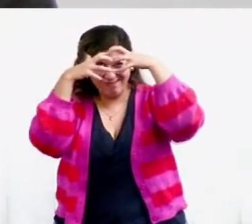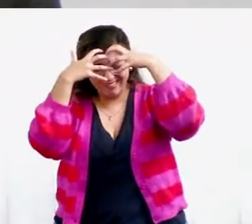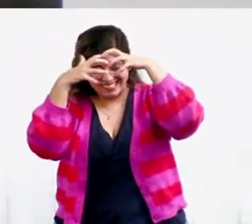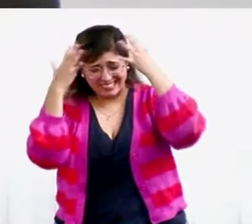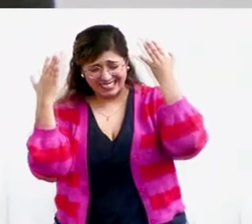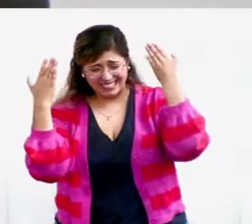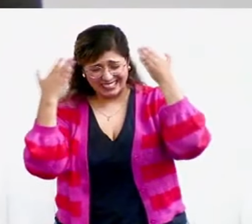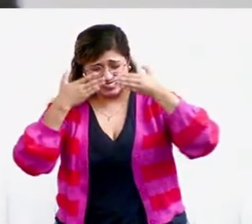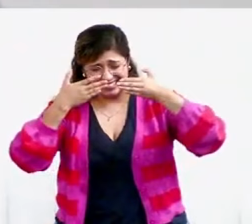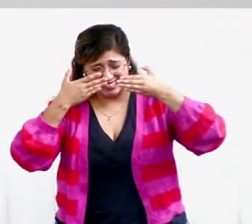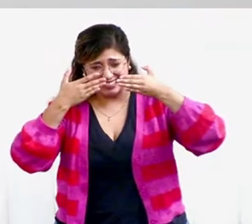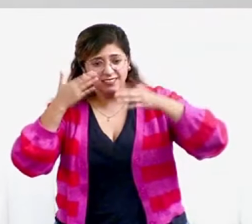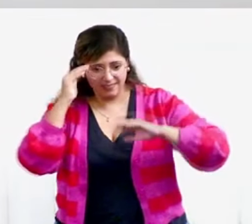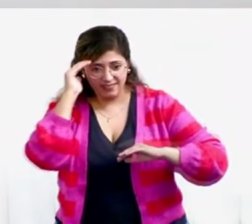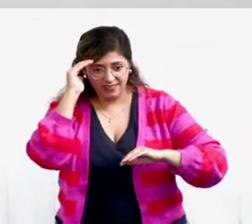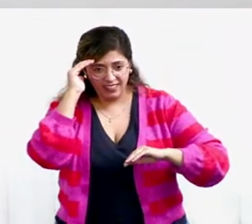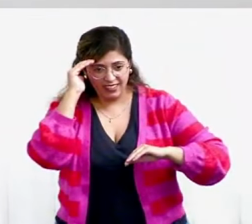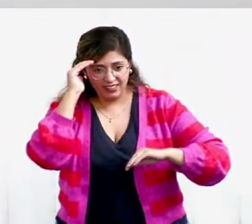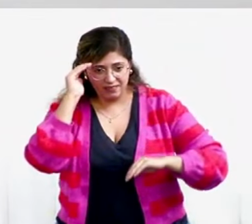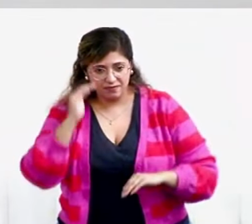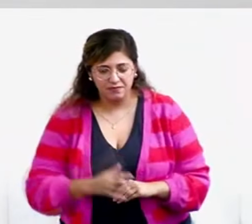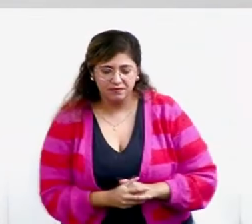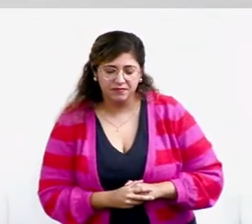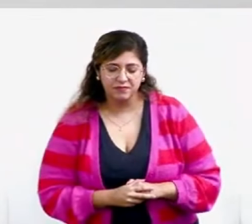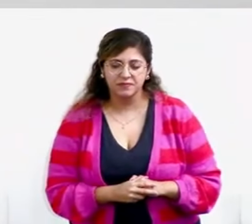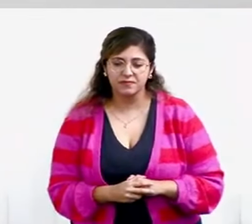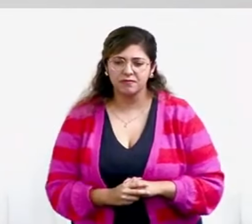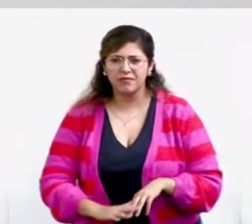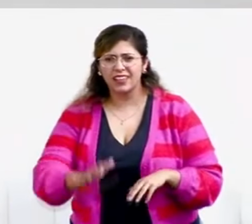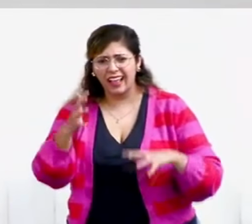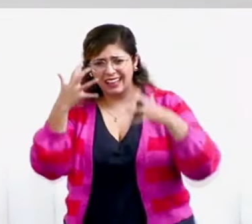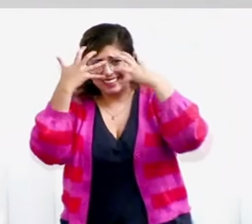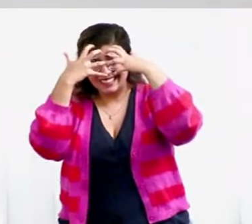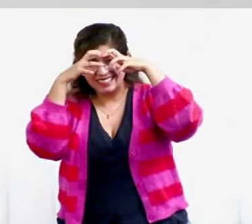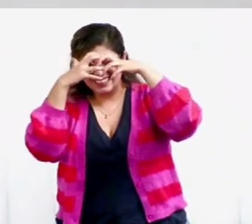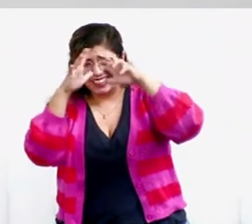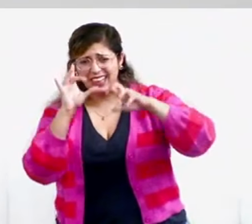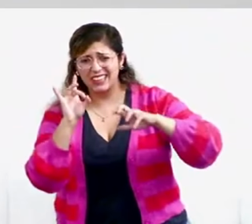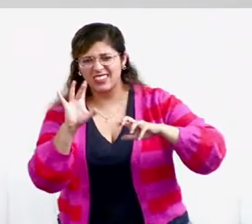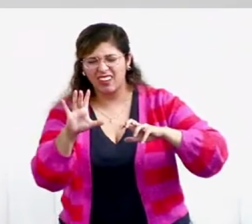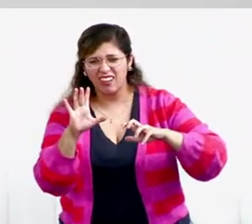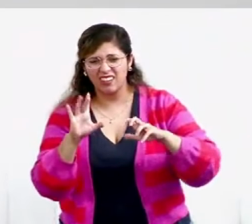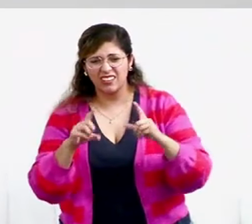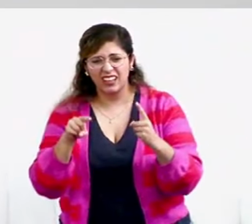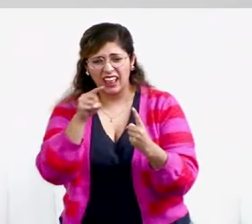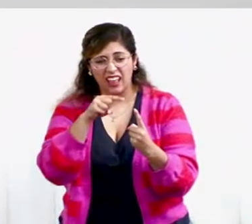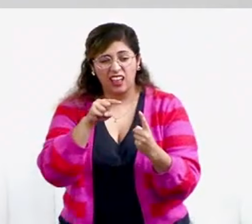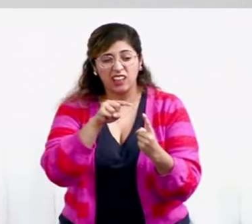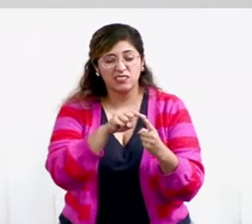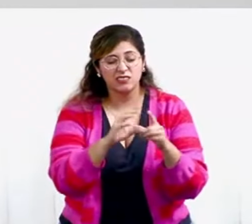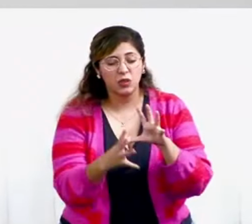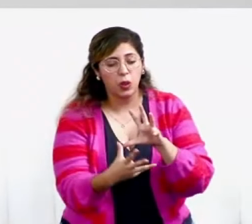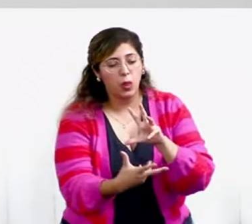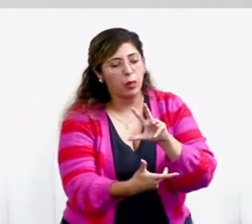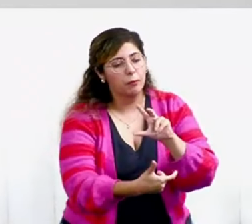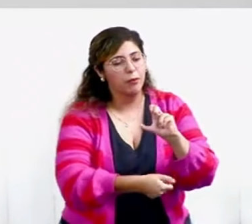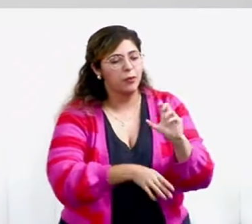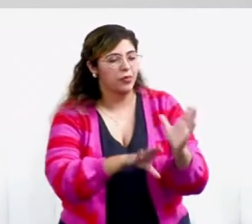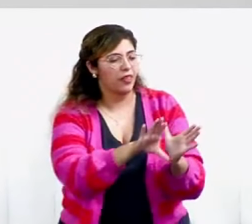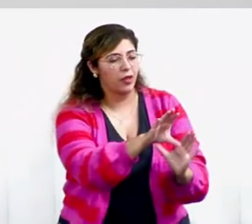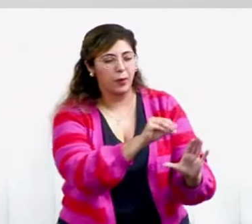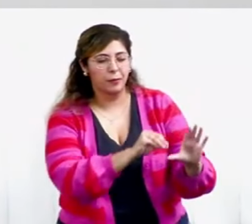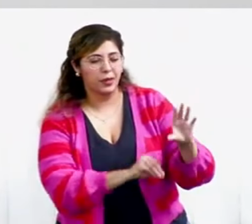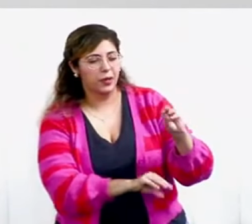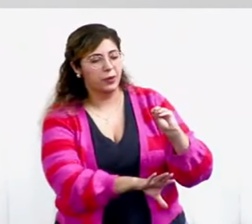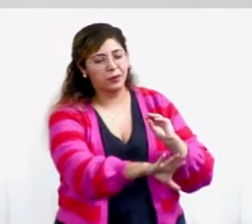aquilo que é bom. O pensamento pagão e fútil passou a fazer parte, e a soberba é